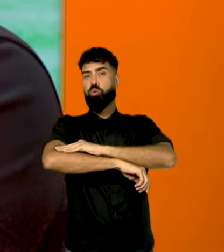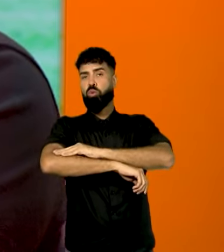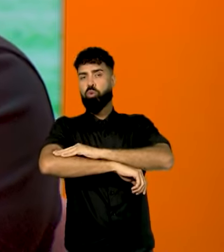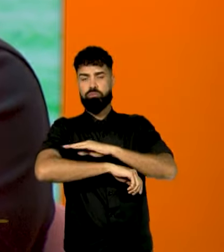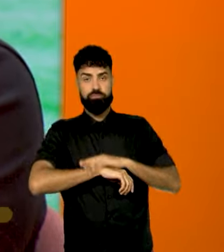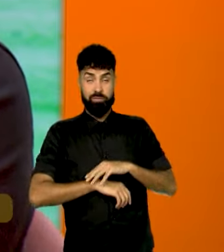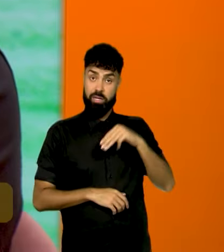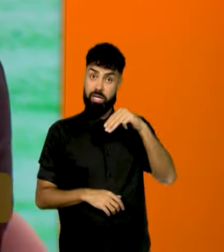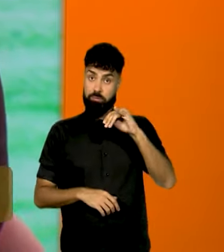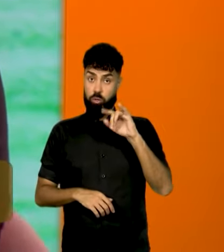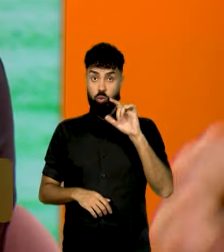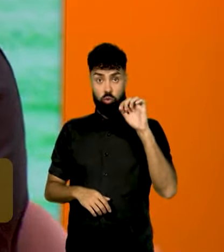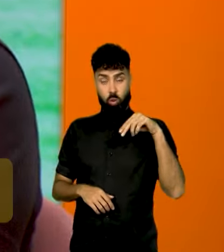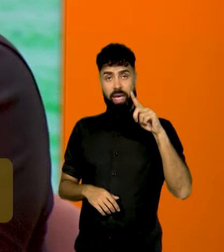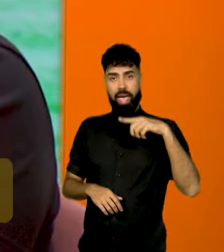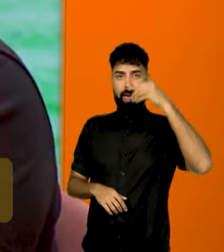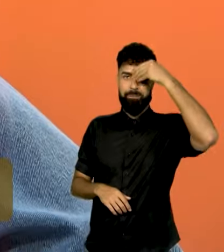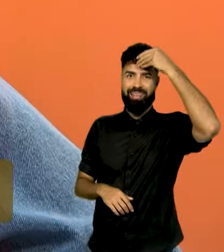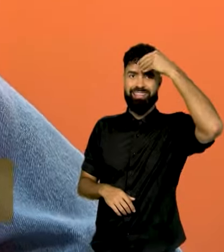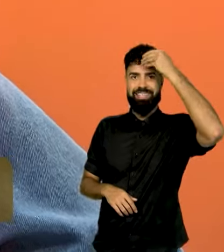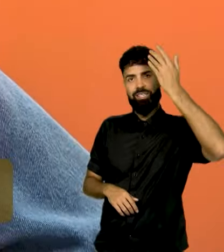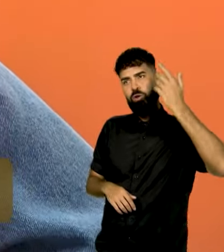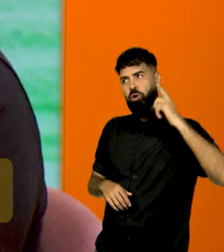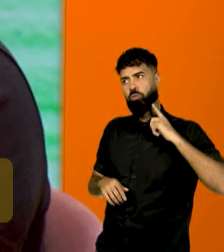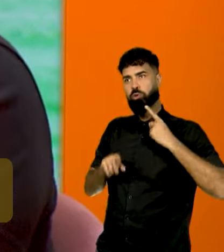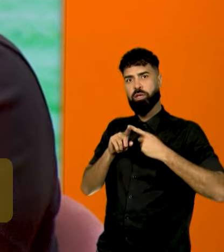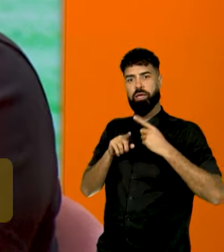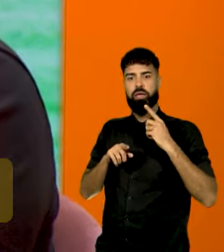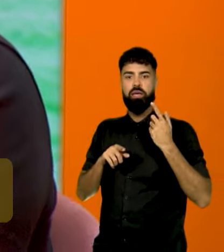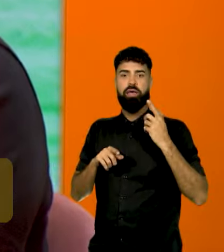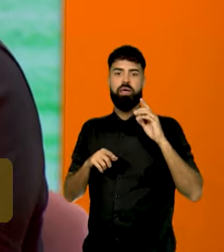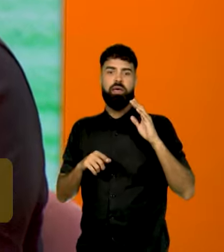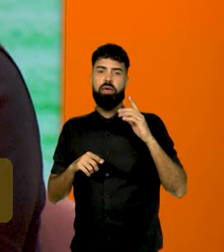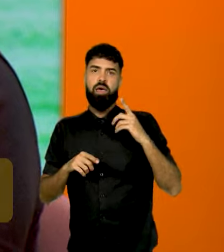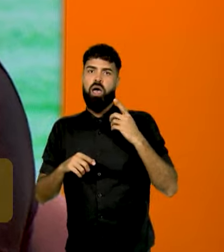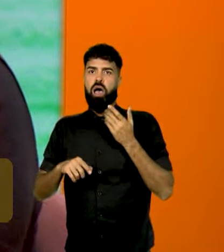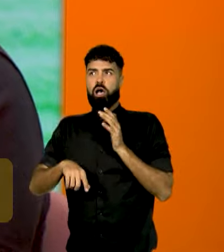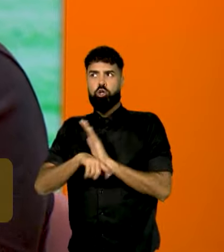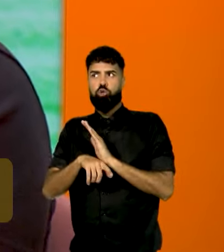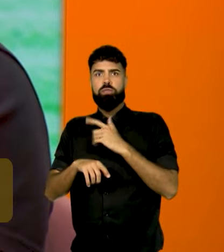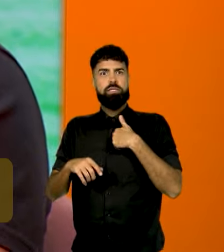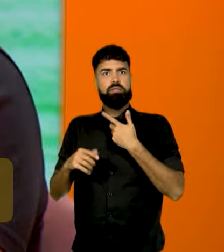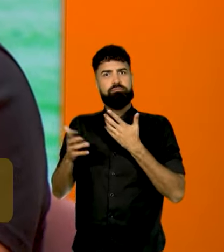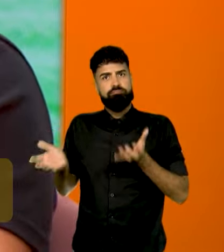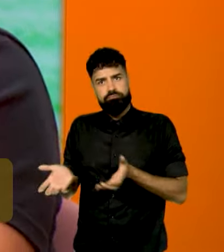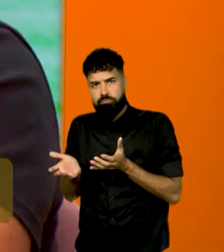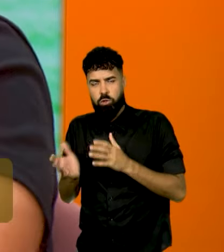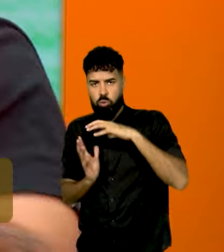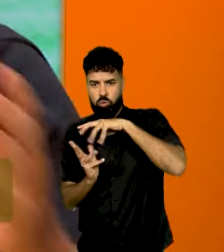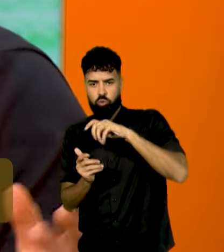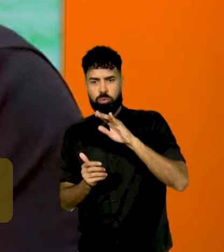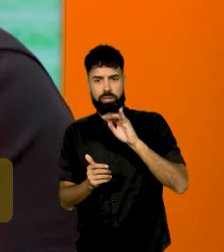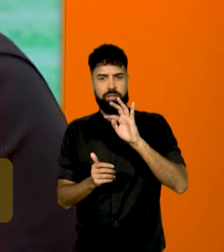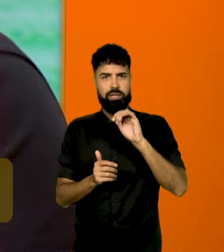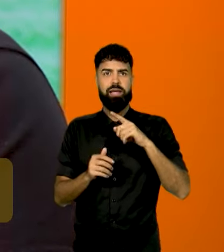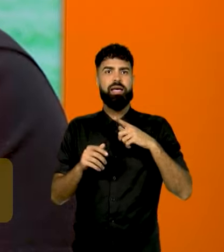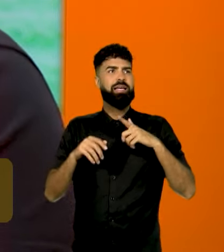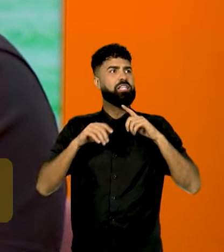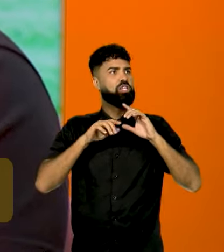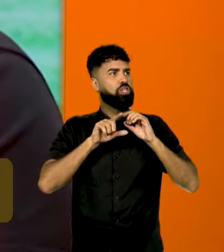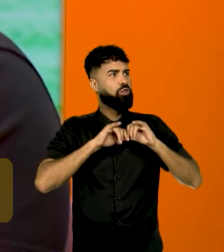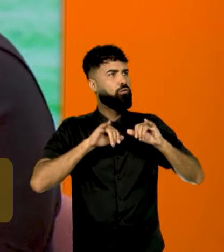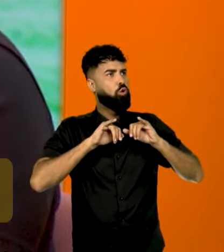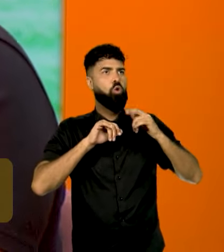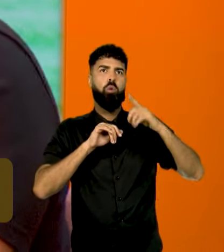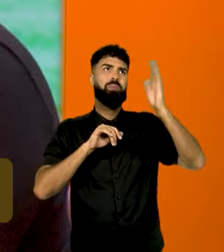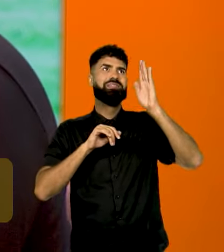o nosso padrinho, né? O Dindo. O Bitu, que é o Dindo do Mundo Bita. É um cara que, assim, expandiu a imagem do Mundo Bita